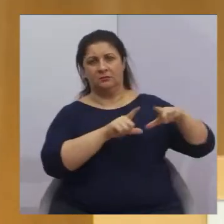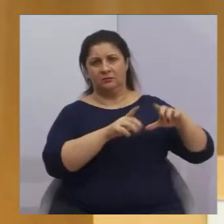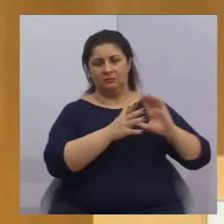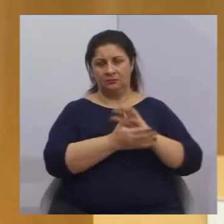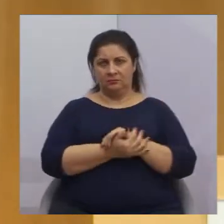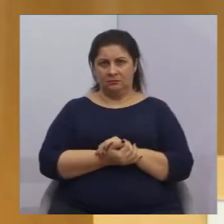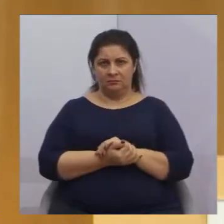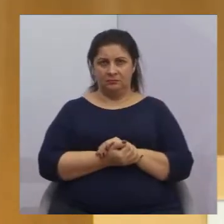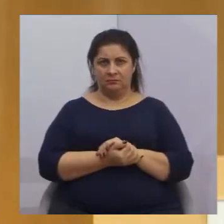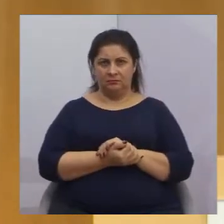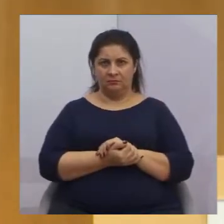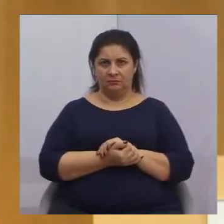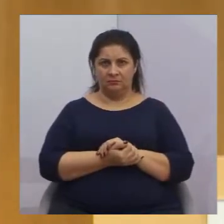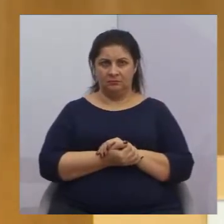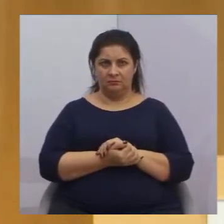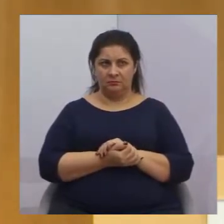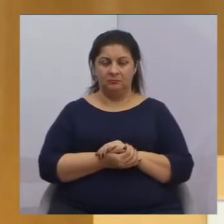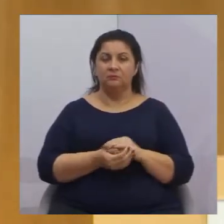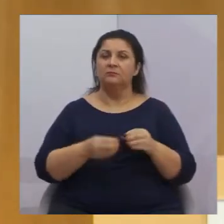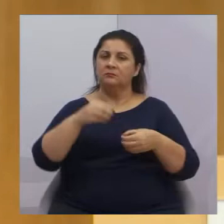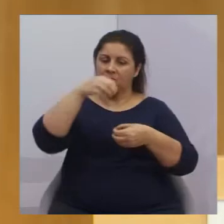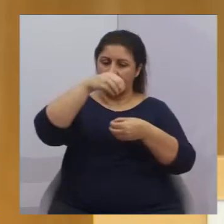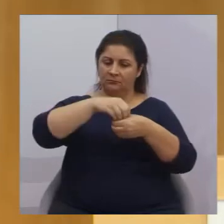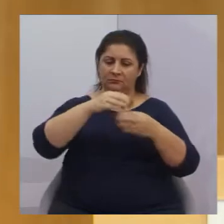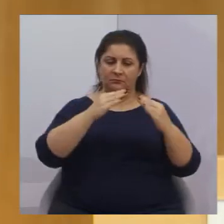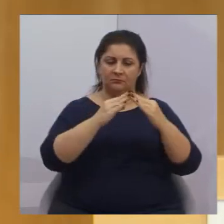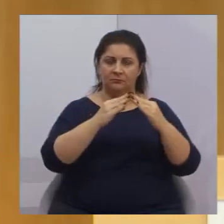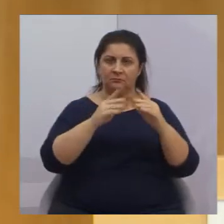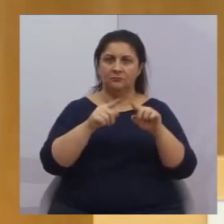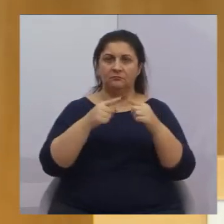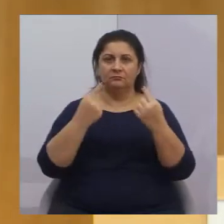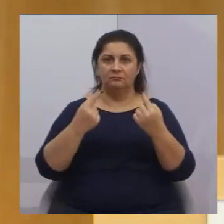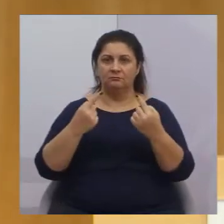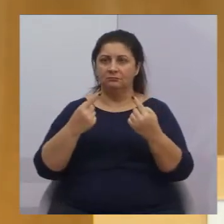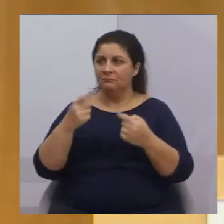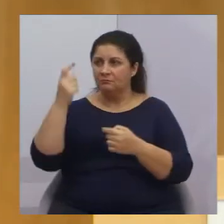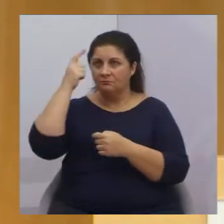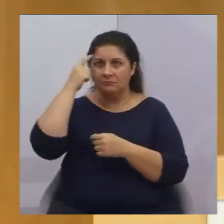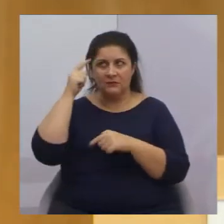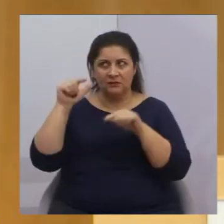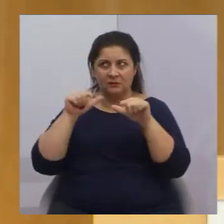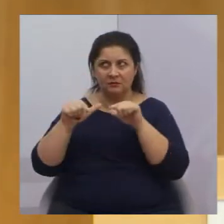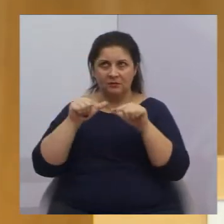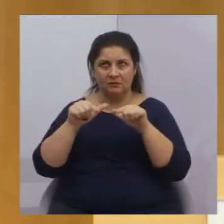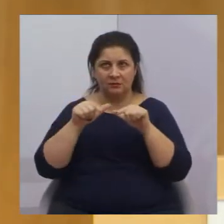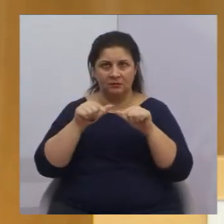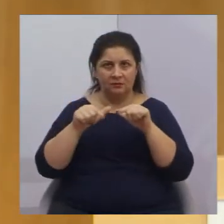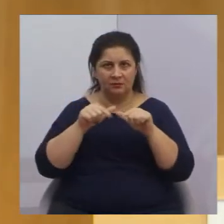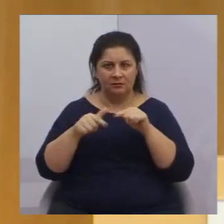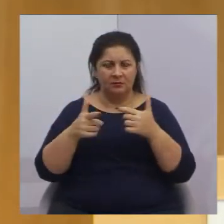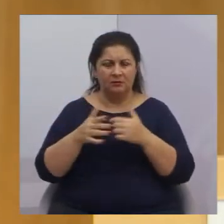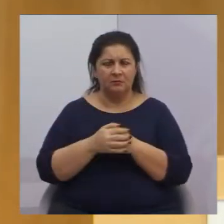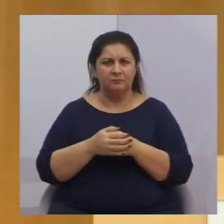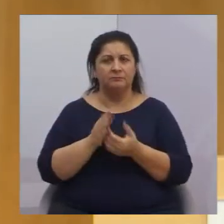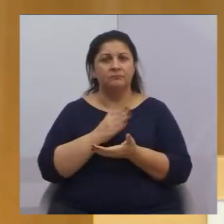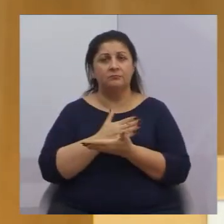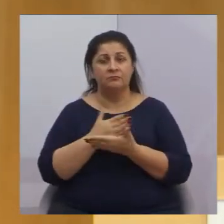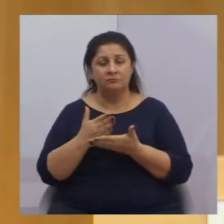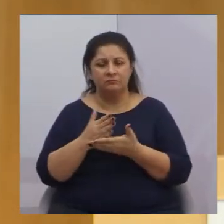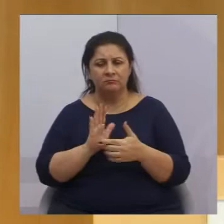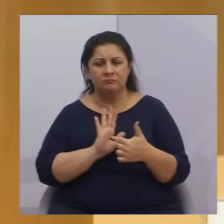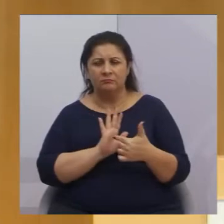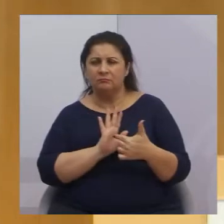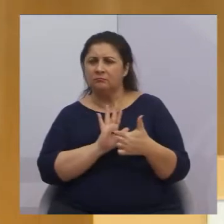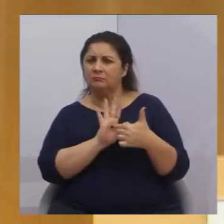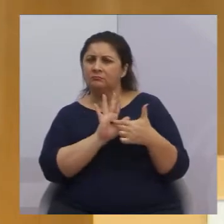Ela está em casa, mas ela não se desconecta do trabalho, né? Então ela vai apresentando essas